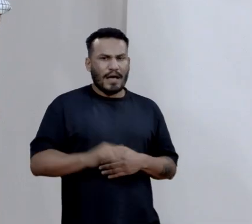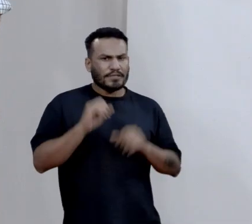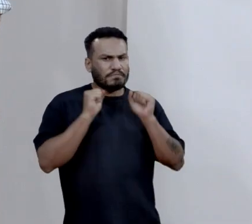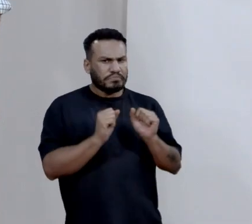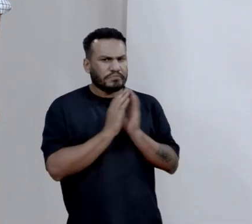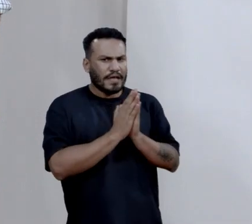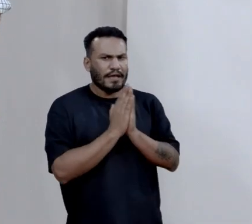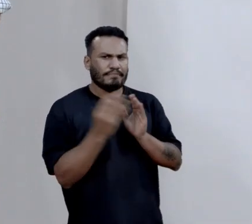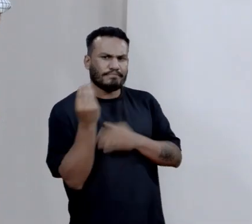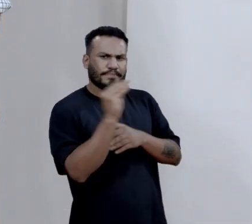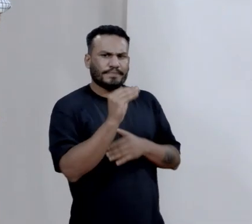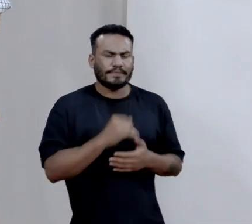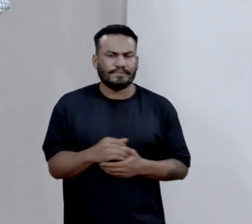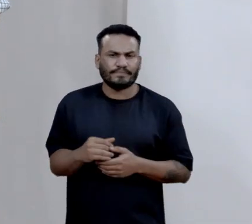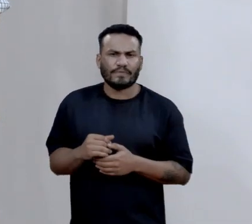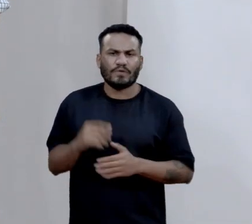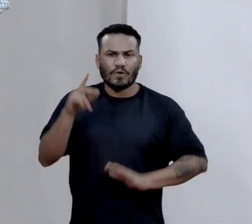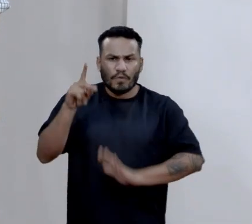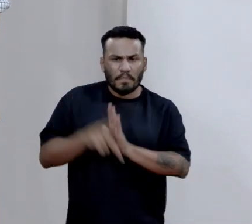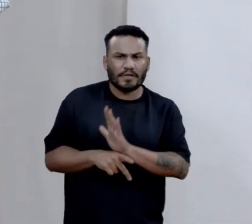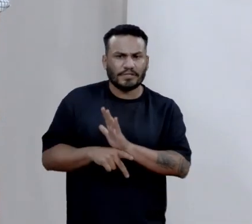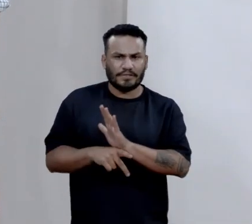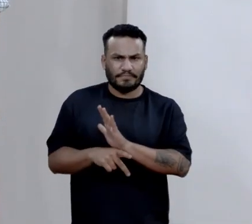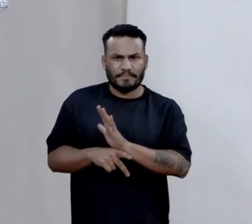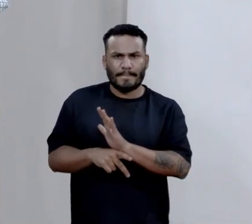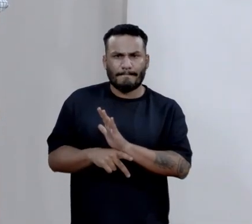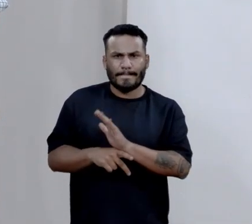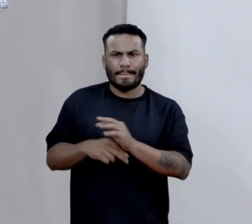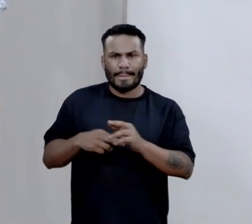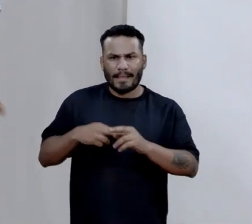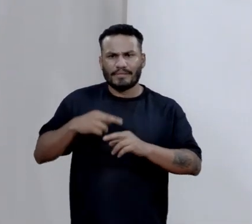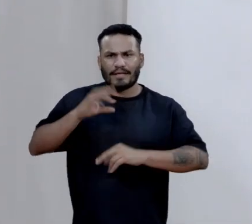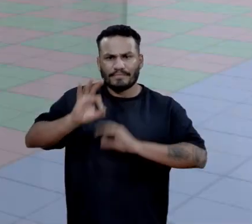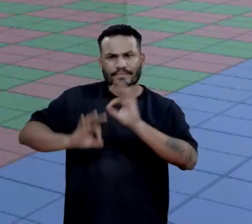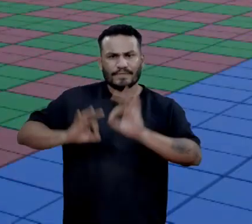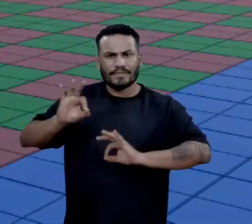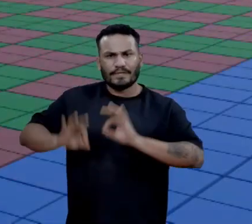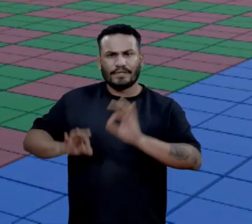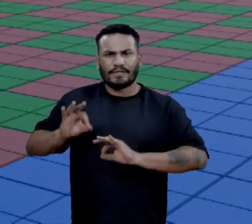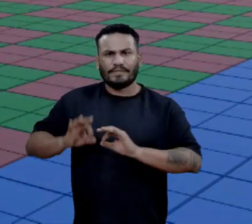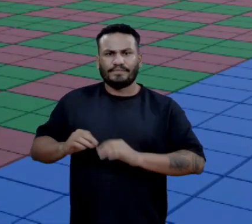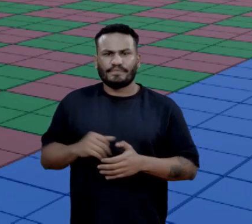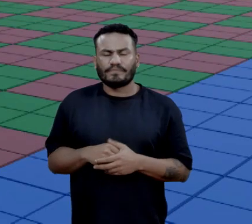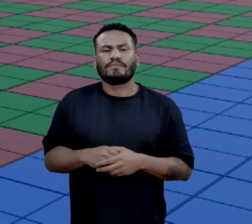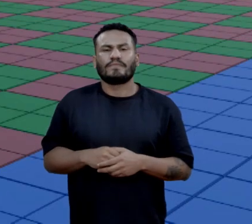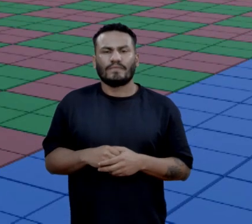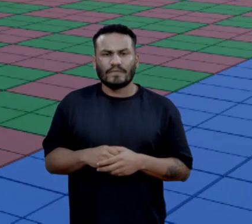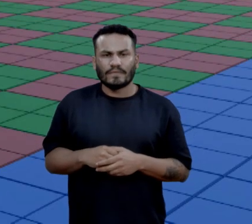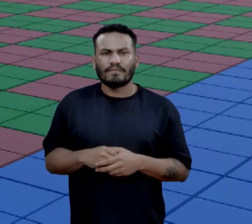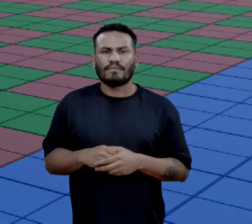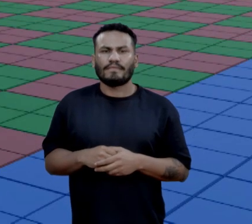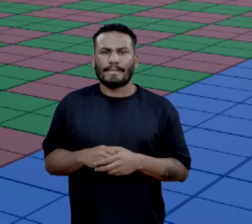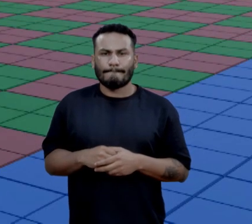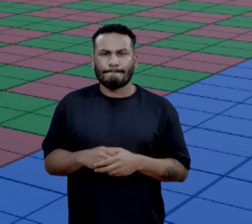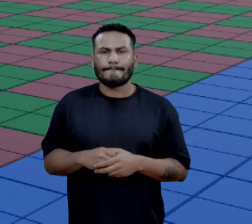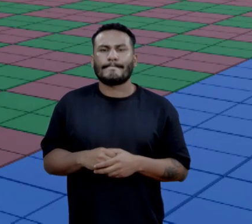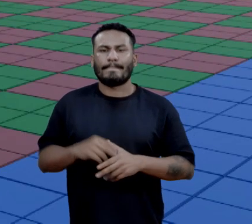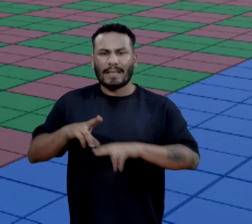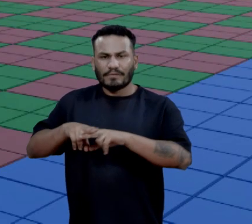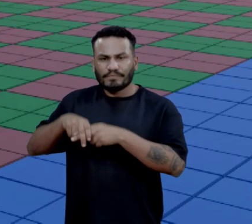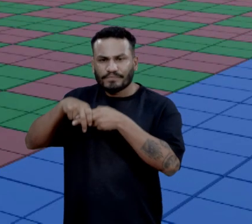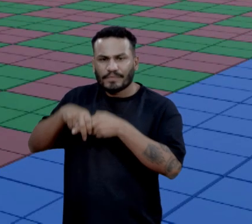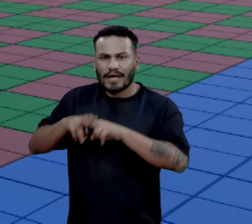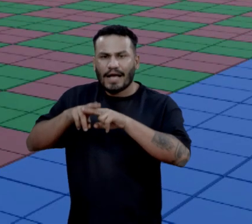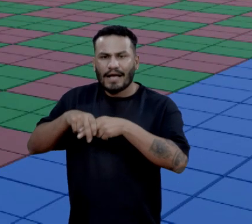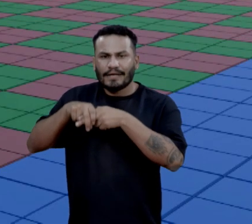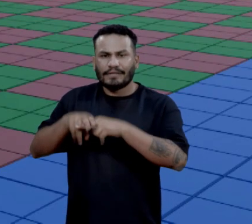por gentileza, colocar, do projeto de revitalização do parque, do playground, melhor dizendo, do